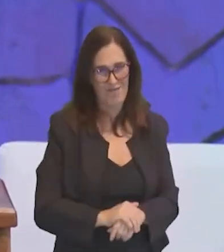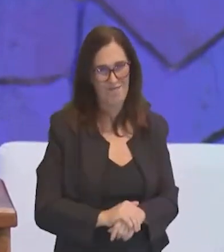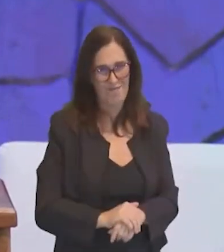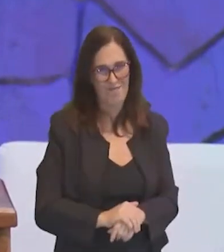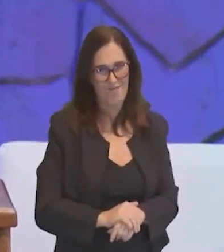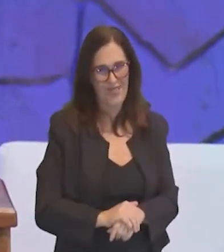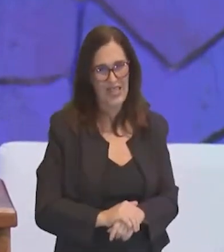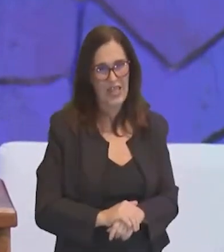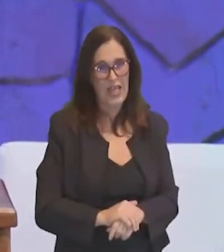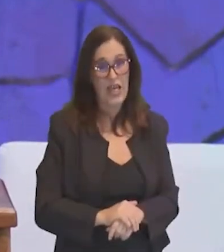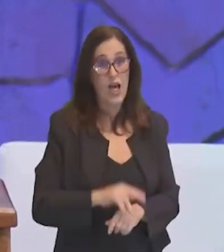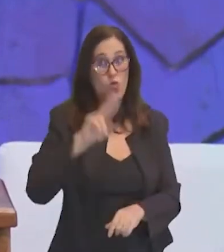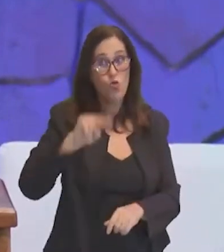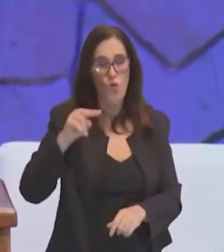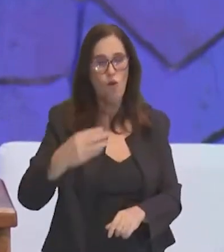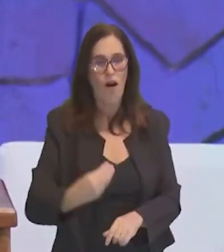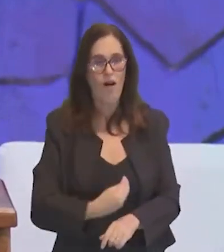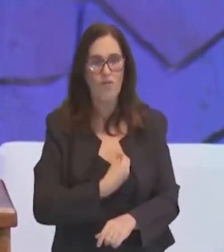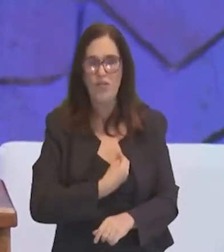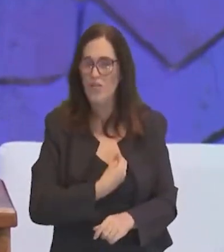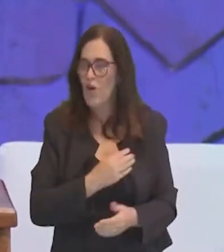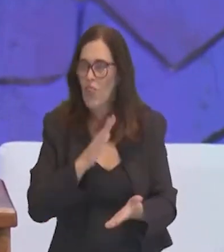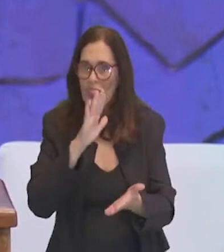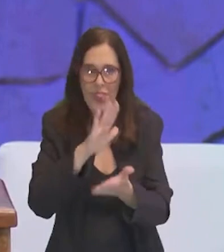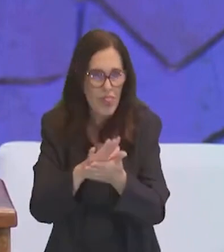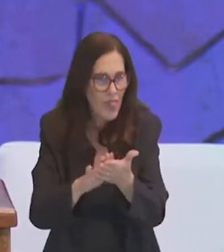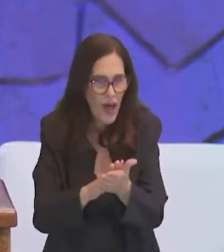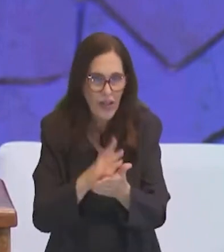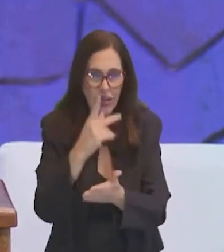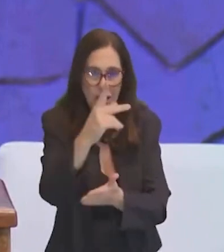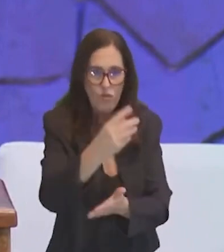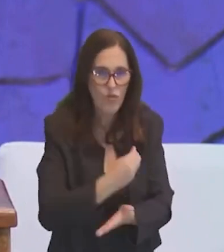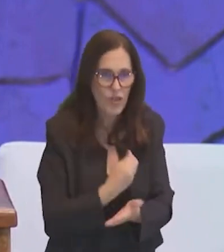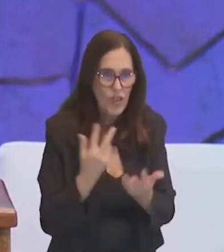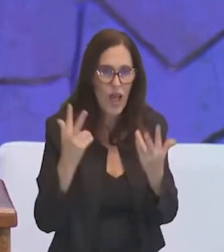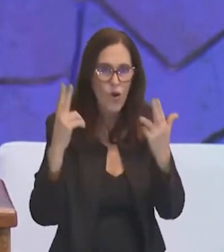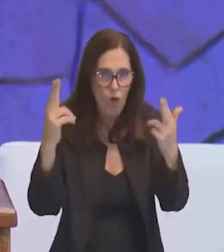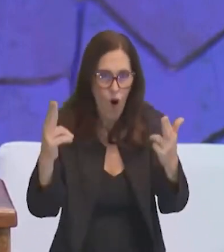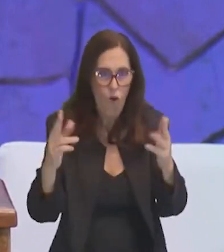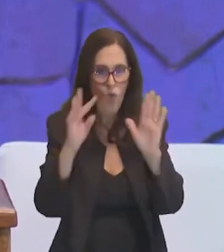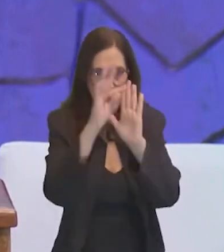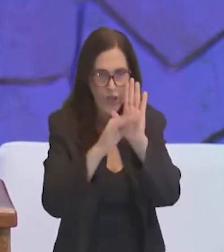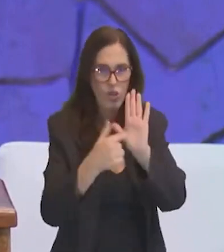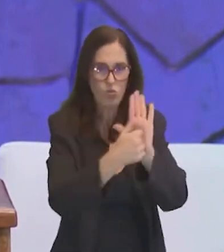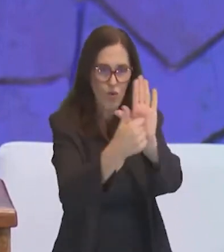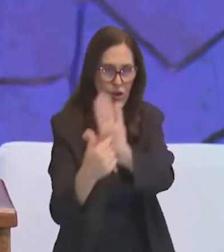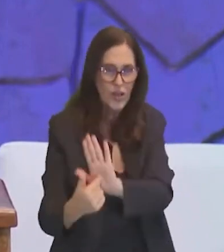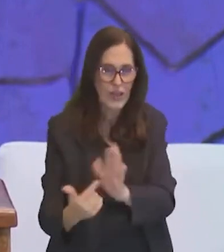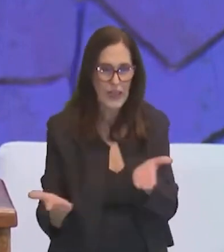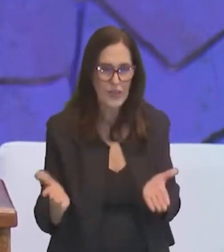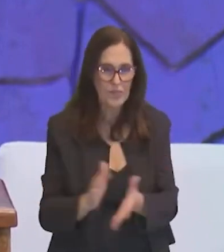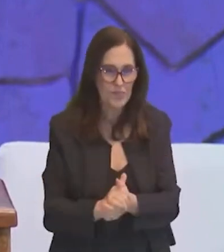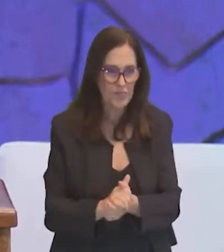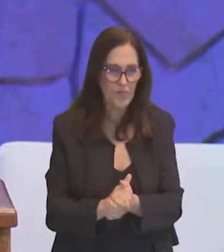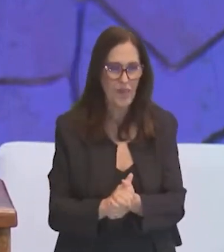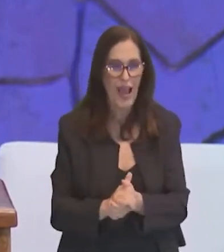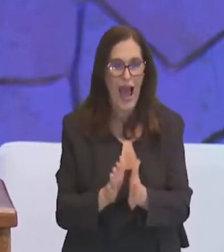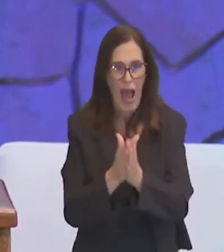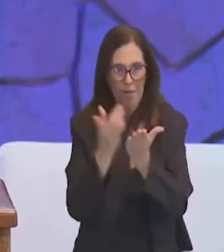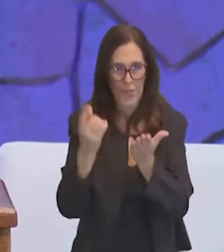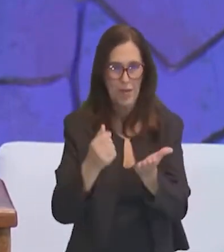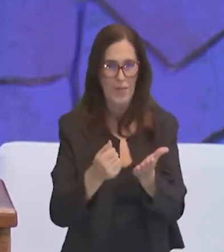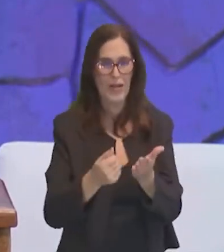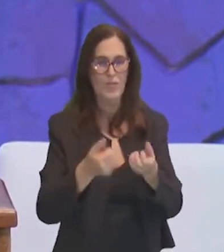Se você nunca viveu nada assim na sua vida, A Bíblia nos conta